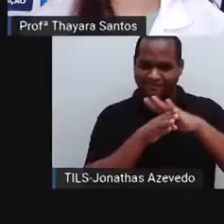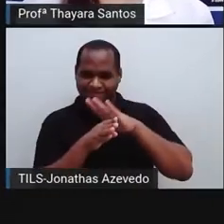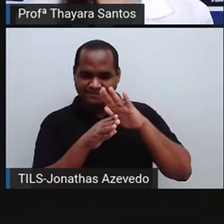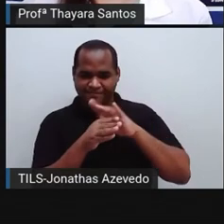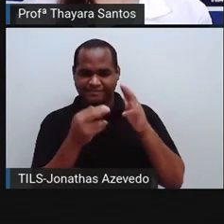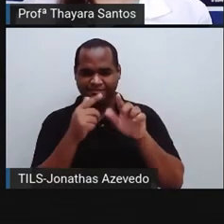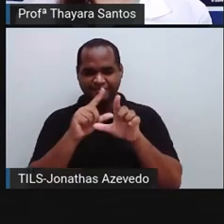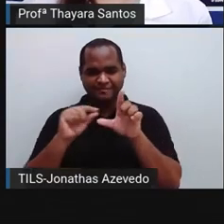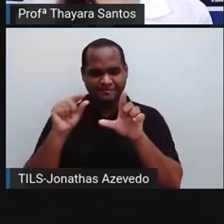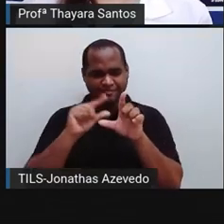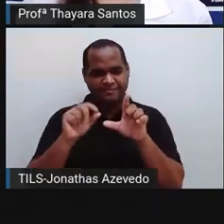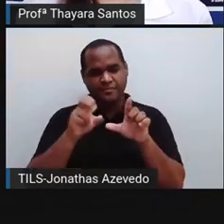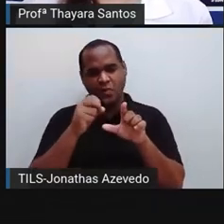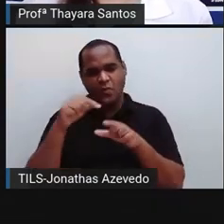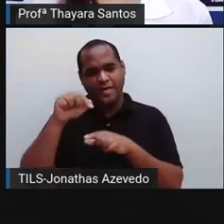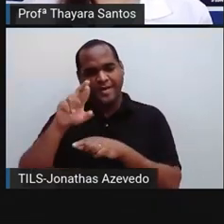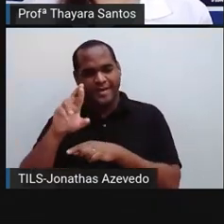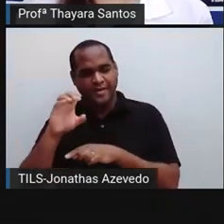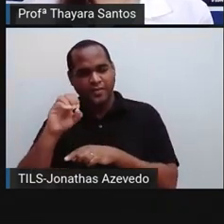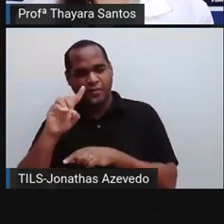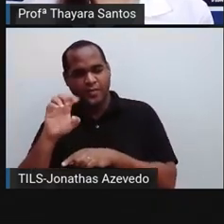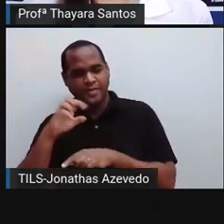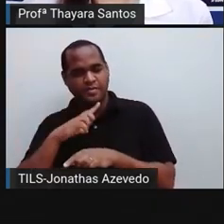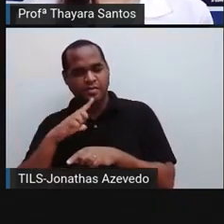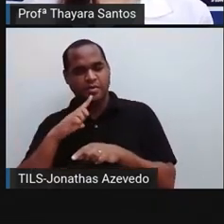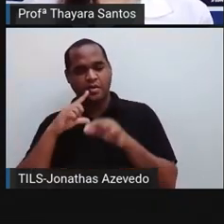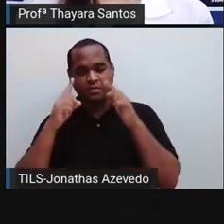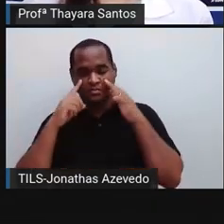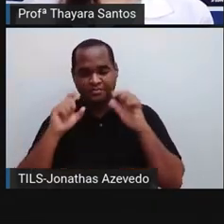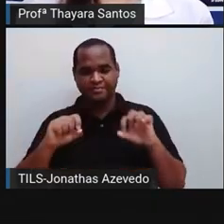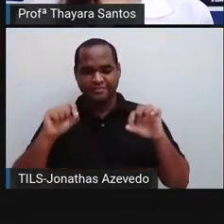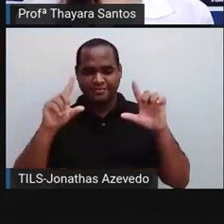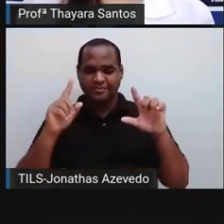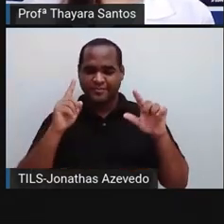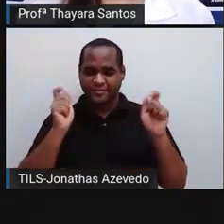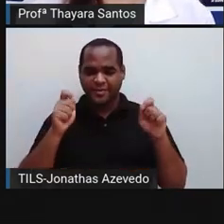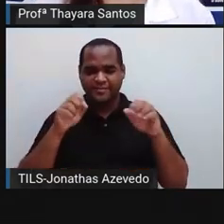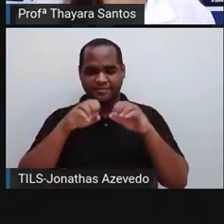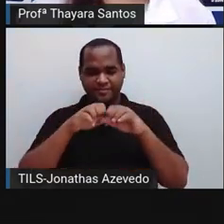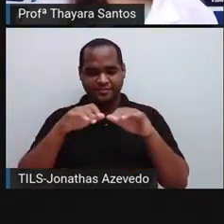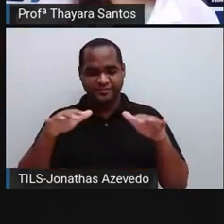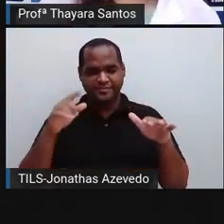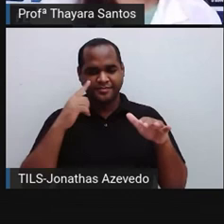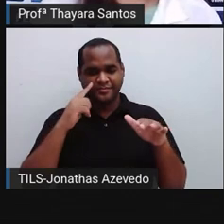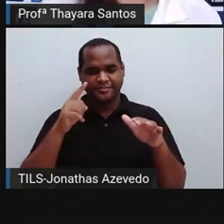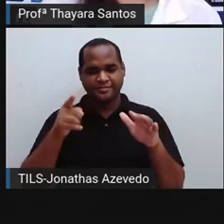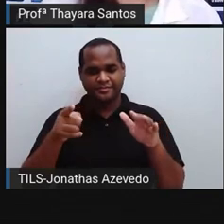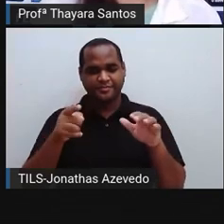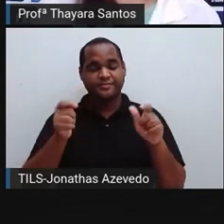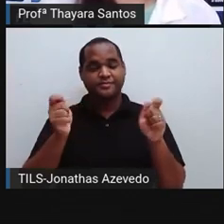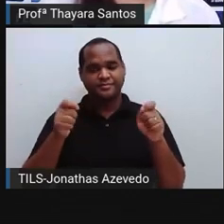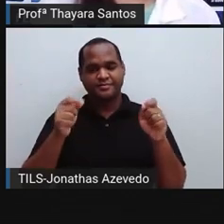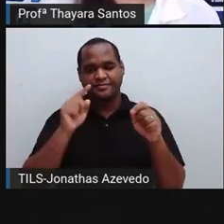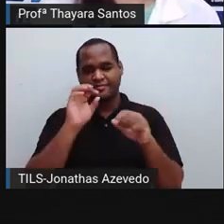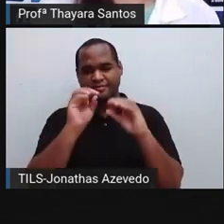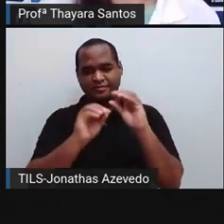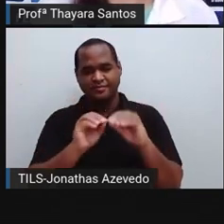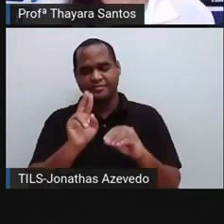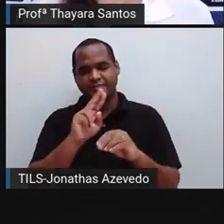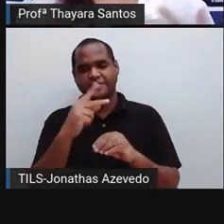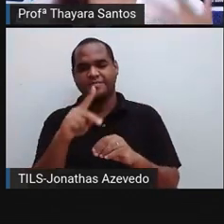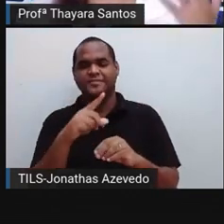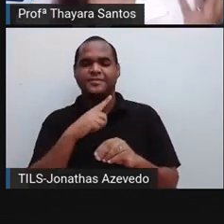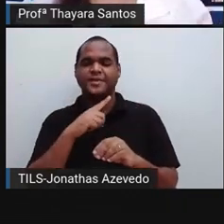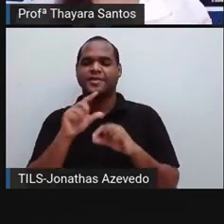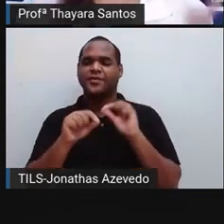o link ou então o QR Code que está na tela, vocês vão ser direcionados para essa página aí, é só colocar o nome de vocês. Aí vocês, ah,